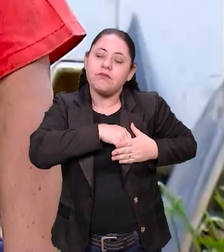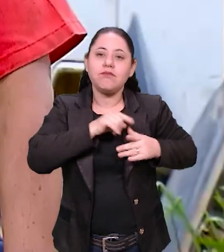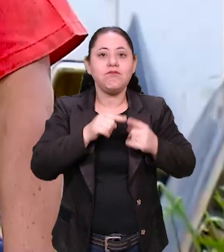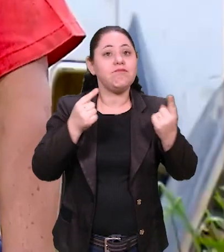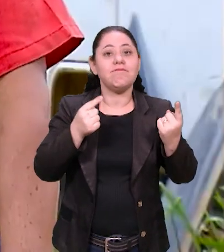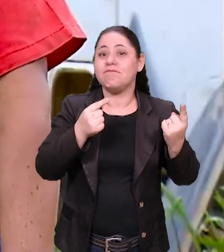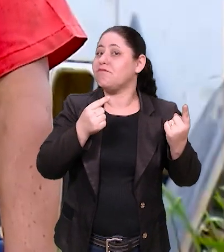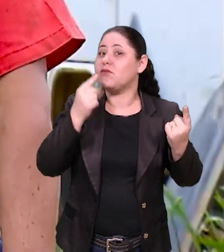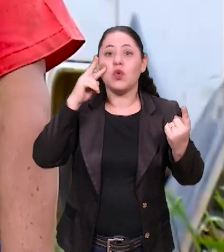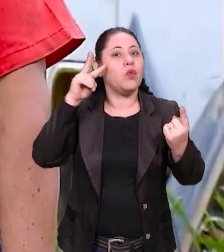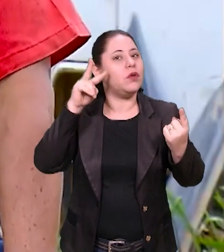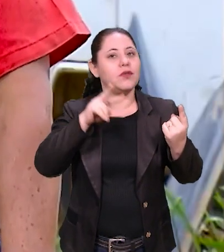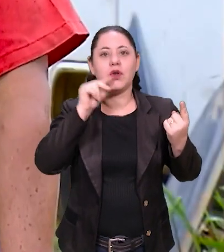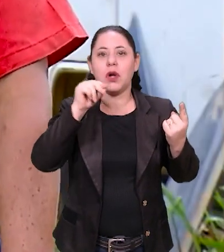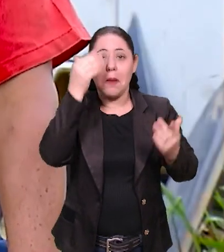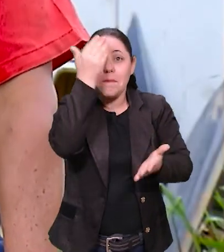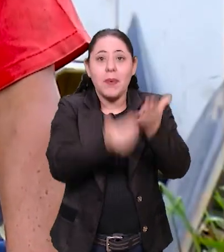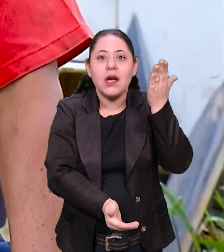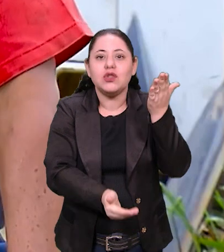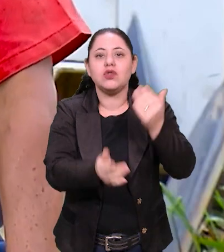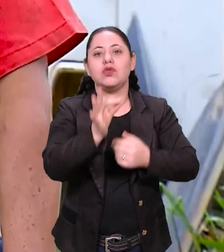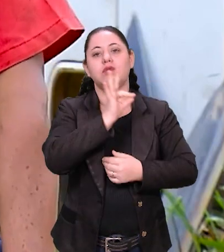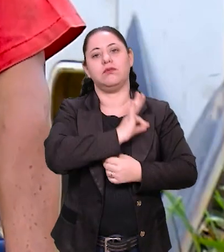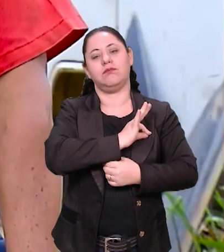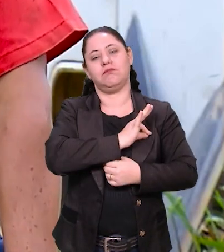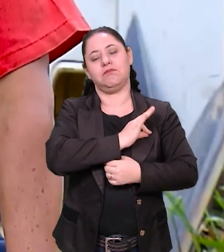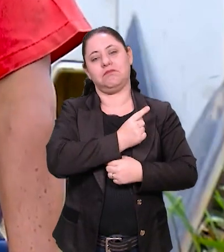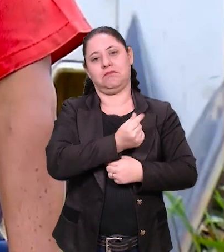bolso, mas ele nem se deparou que ele tinha